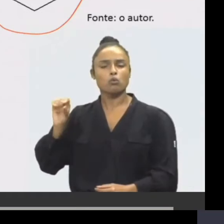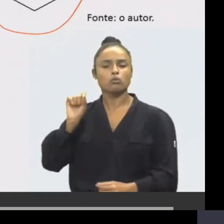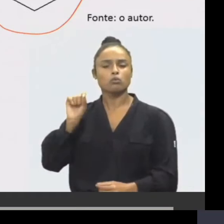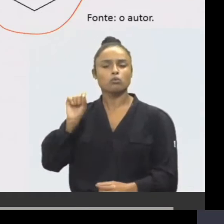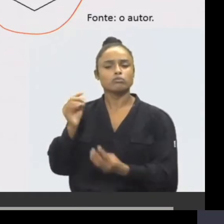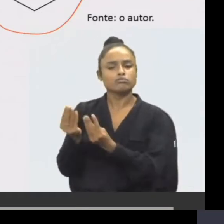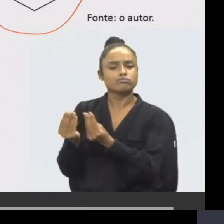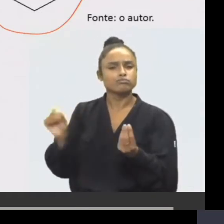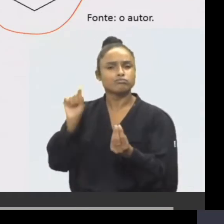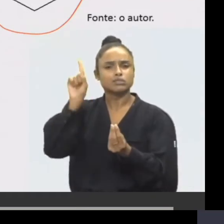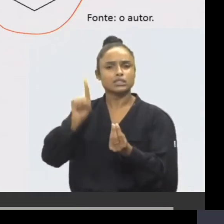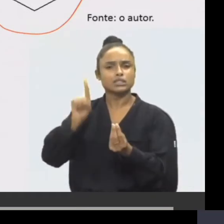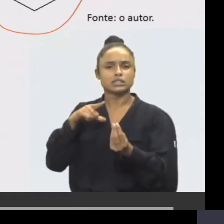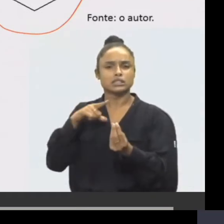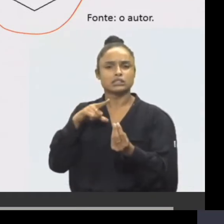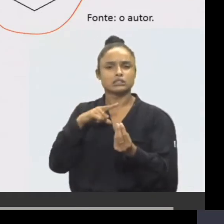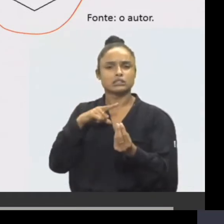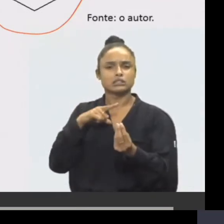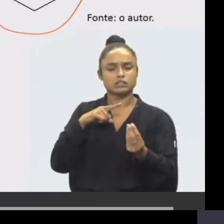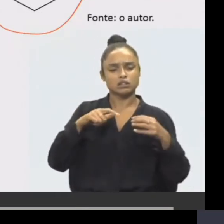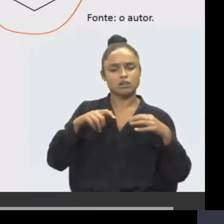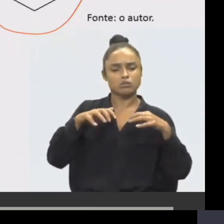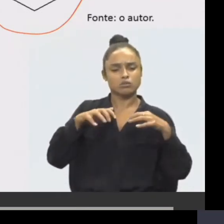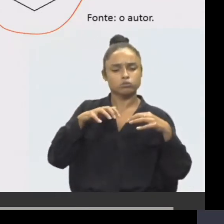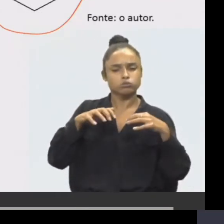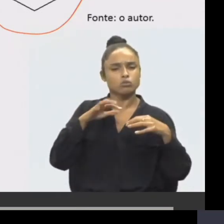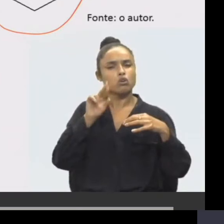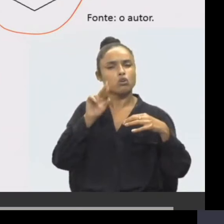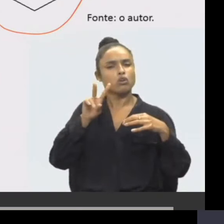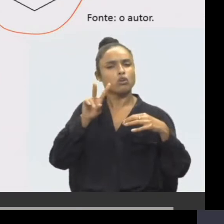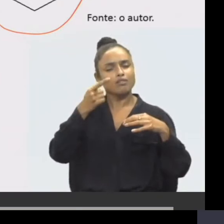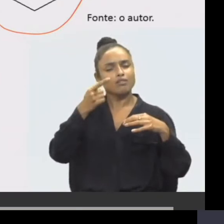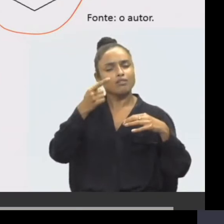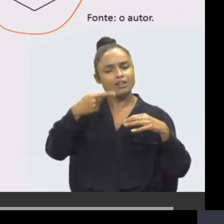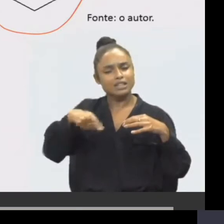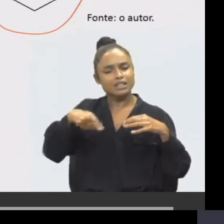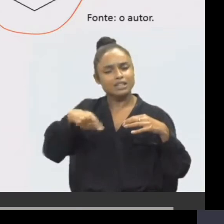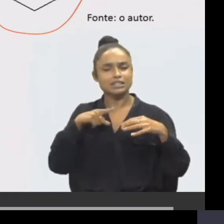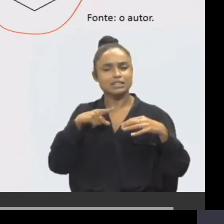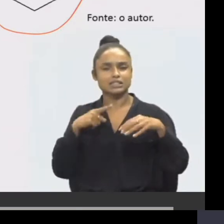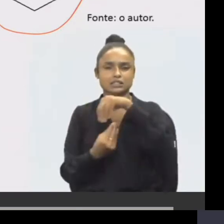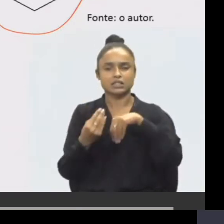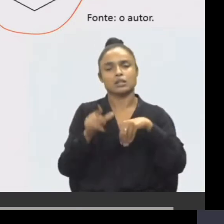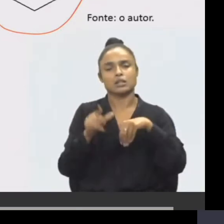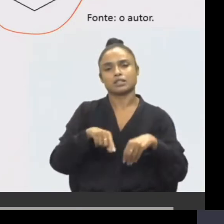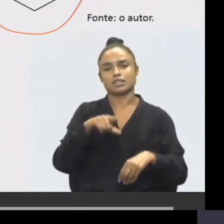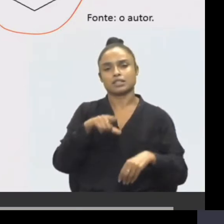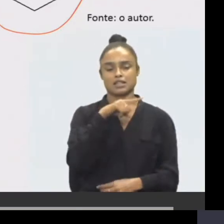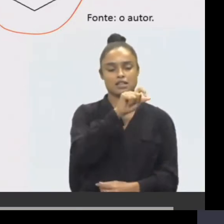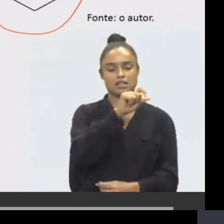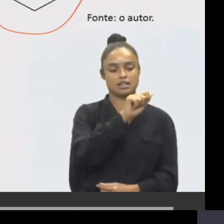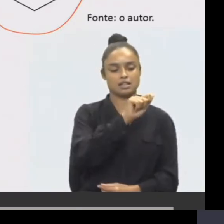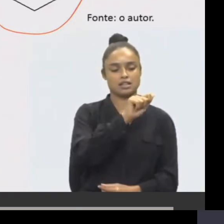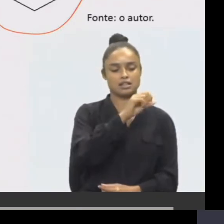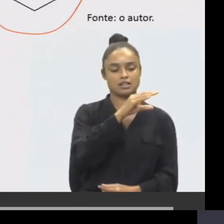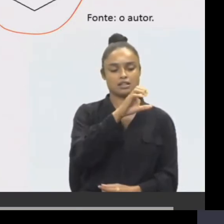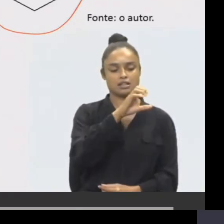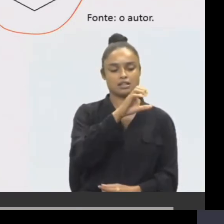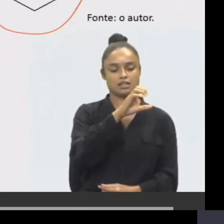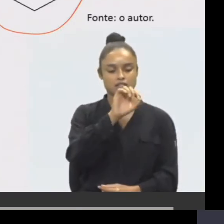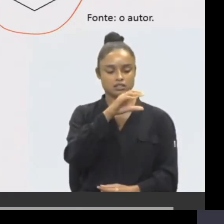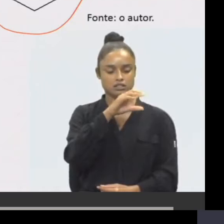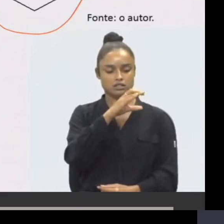observar a formação de uma turvação, de um precipitado no meio reacional. Então quando eu tenho uma acetona, um